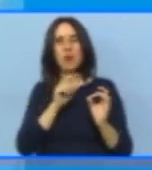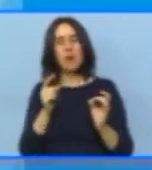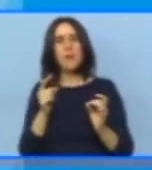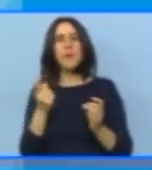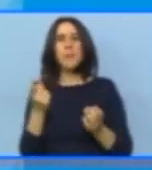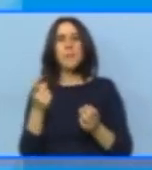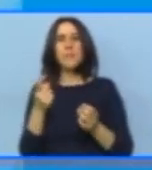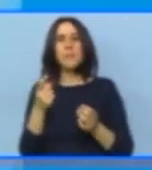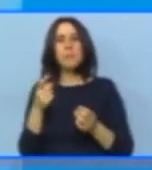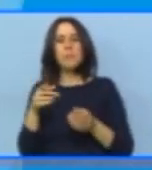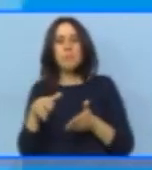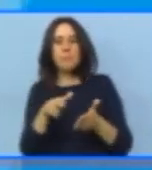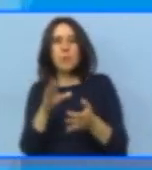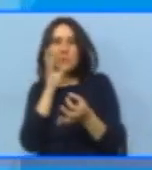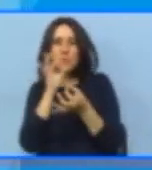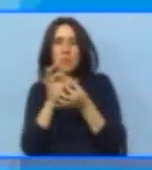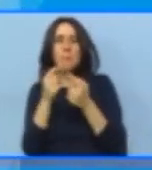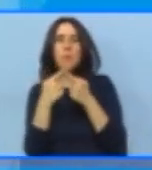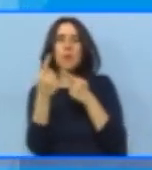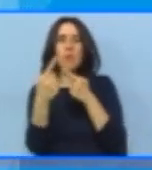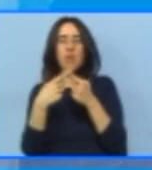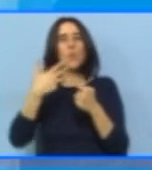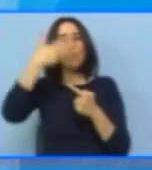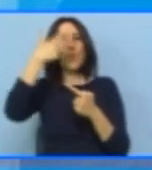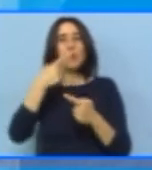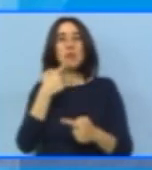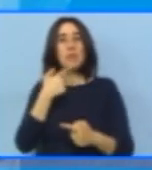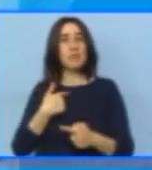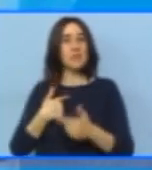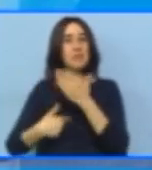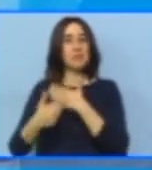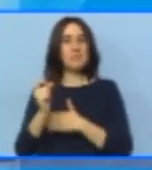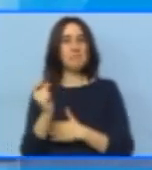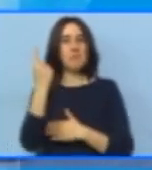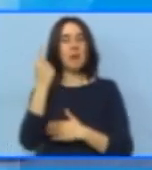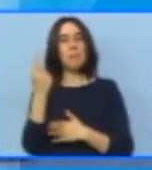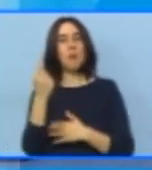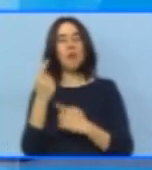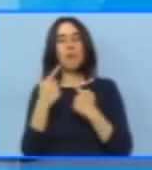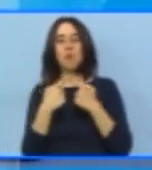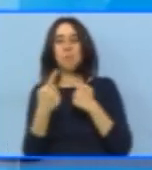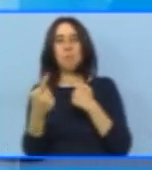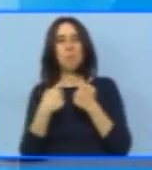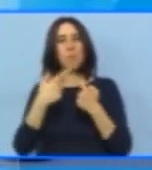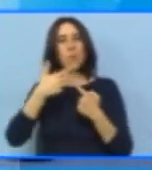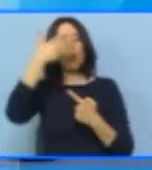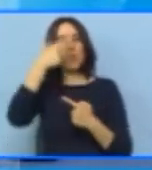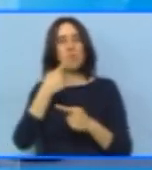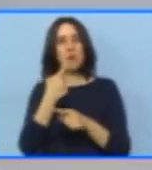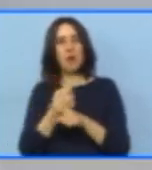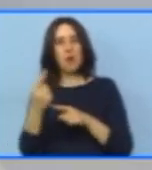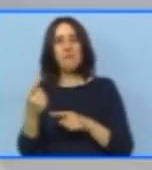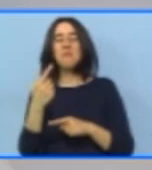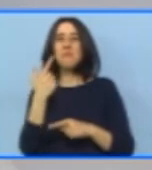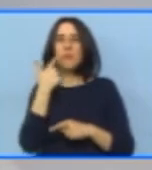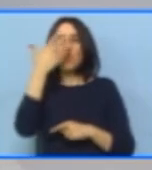curtos percursos, ele pode ir e vir no mesmo dia, aliás, ele disse inicialmente que até poderia vir e regressar no mesmo dia, afinal vem num dia e regressa